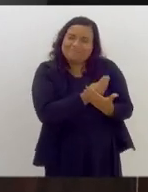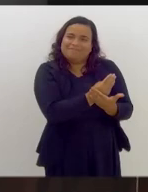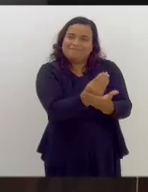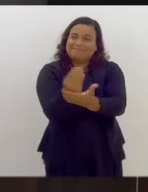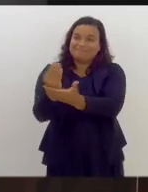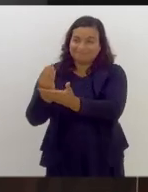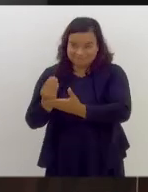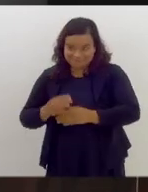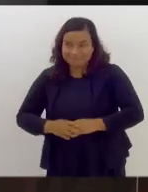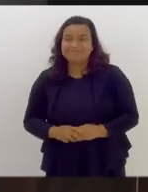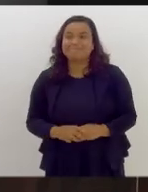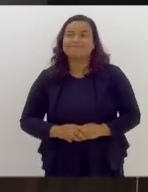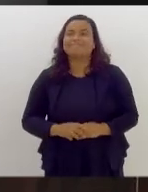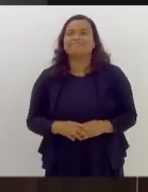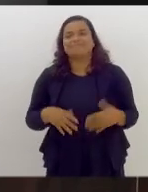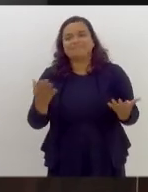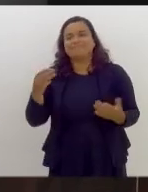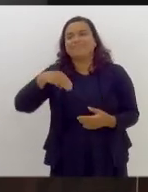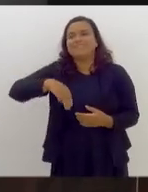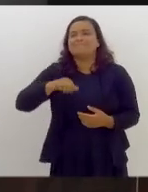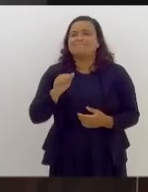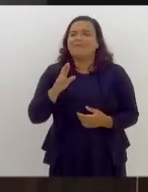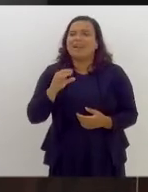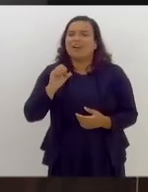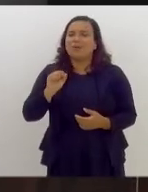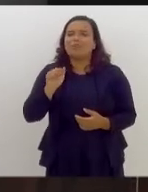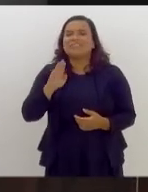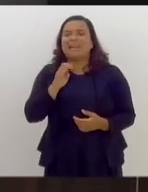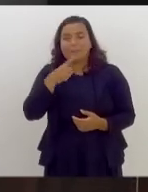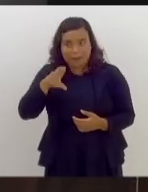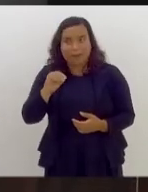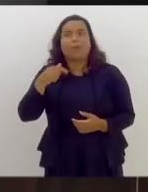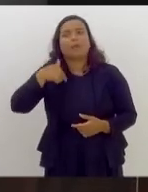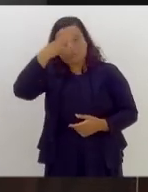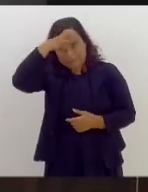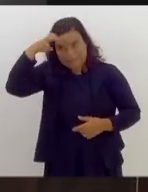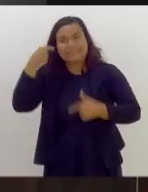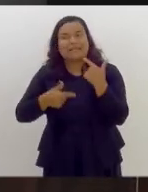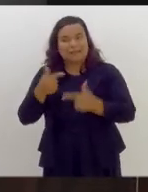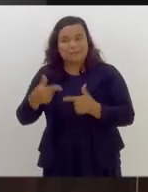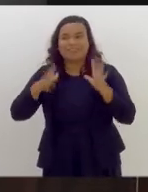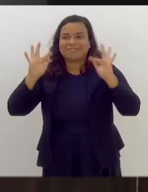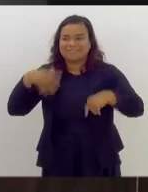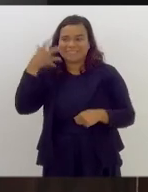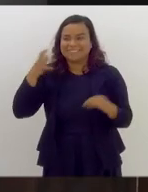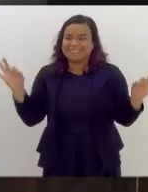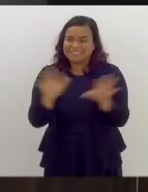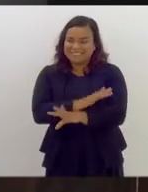e Marcos Abraão, esse é o nome do trabalho. Dou por encerrada a sessão.